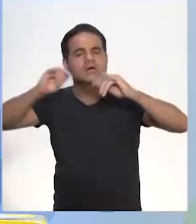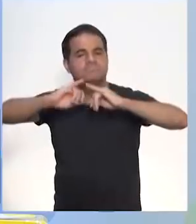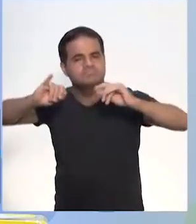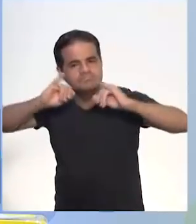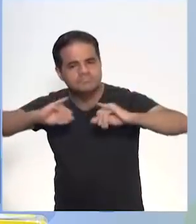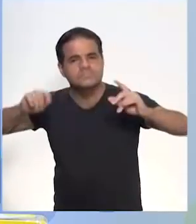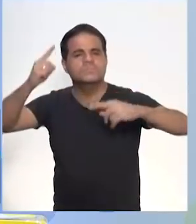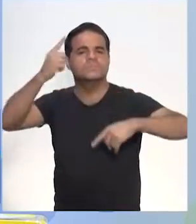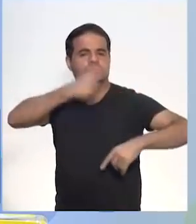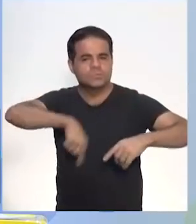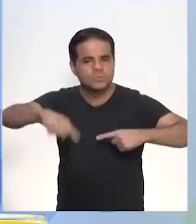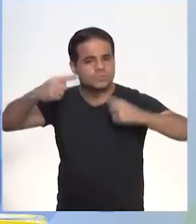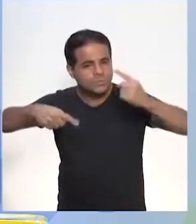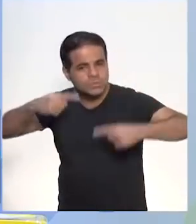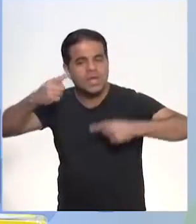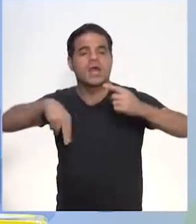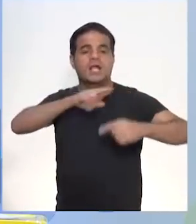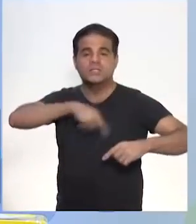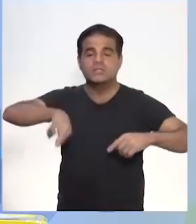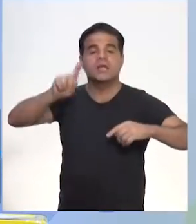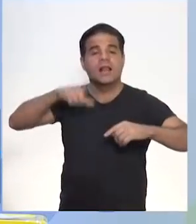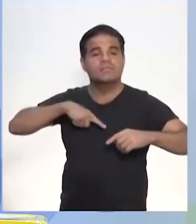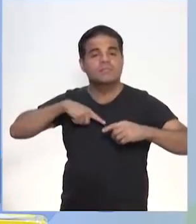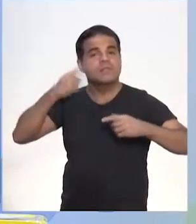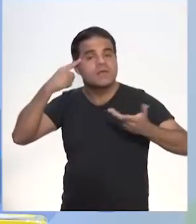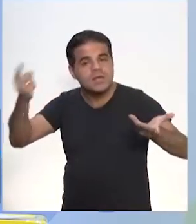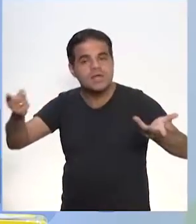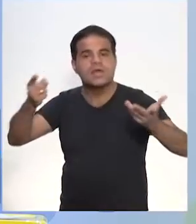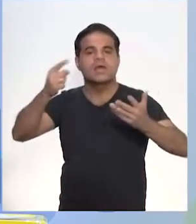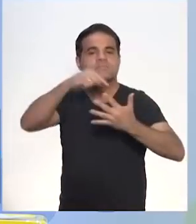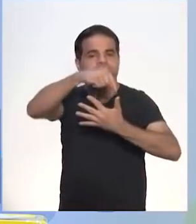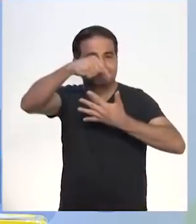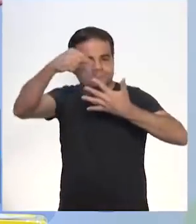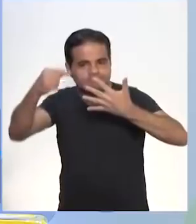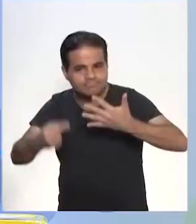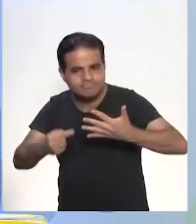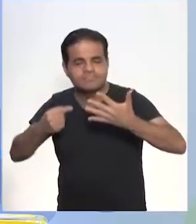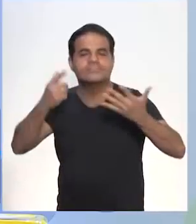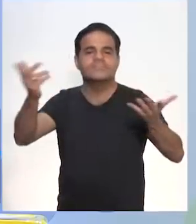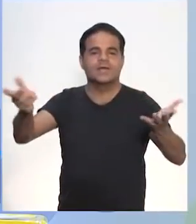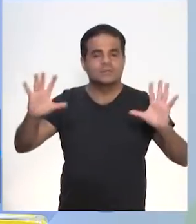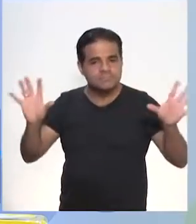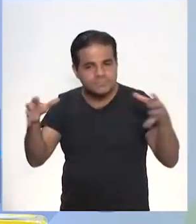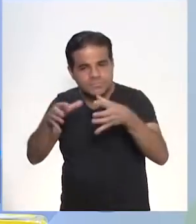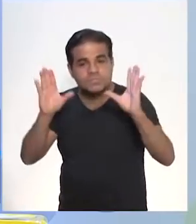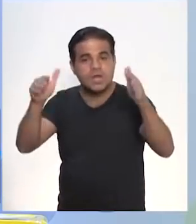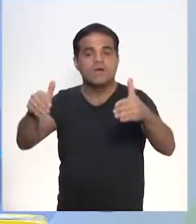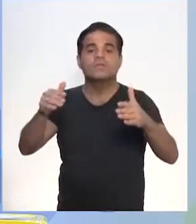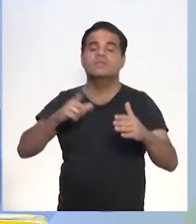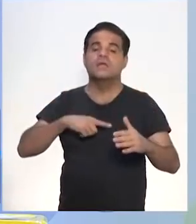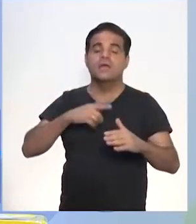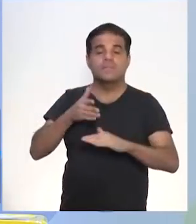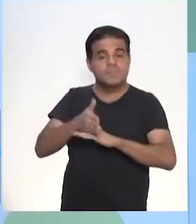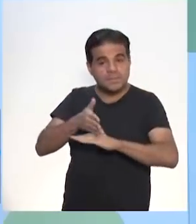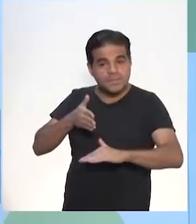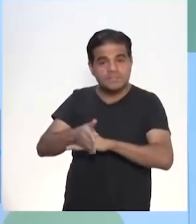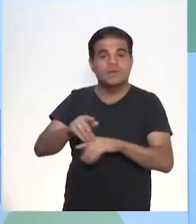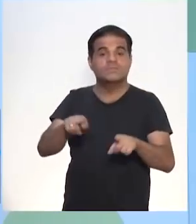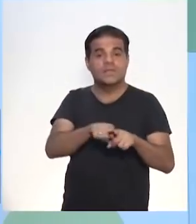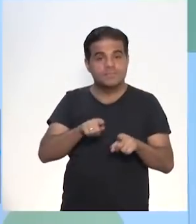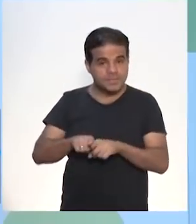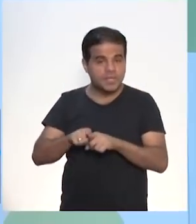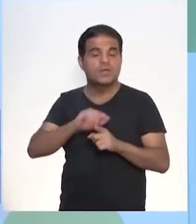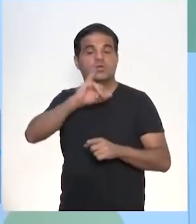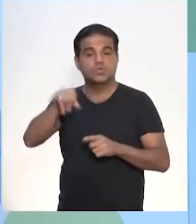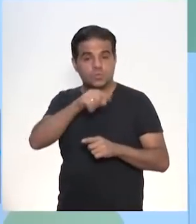então, doutrinas religiosas. Então, a propaganda, ela atendia a esses quesitos, a Falaram isso aqui também, esse professora. público. Falaram também que muita participação, eu citei a